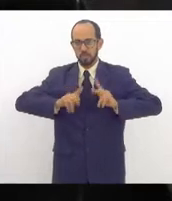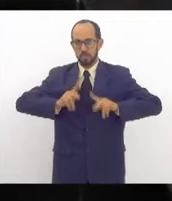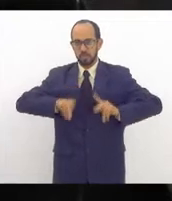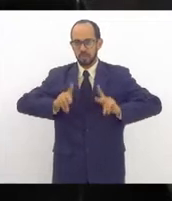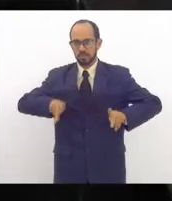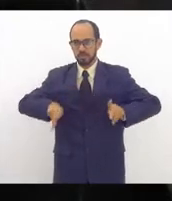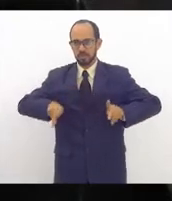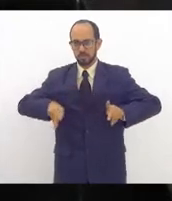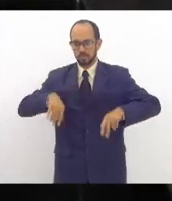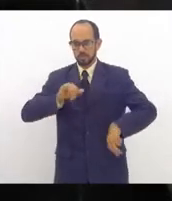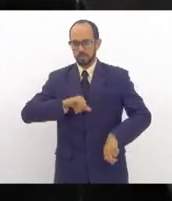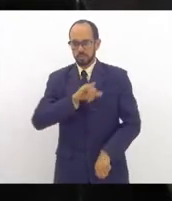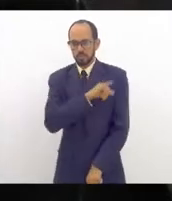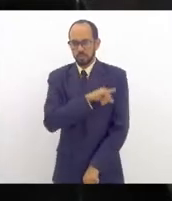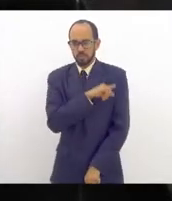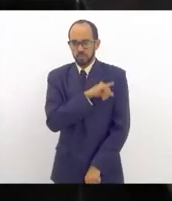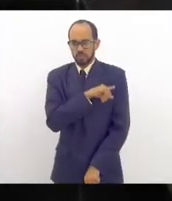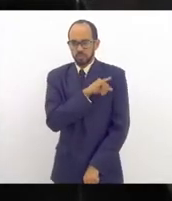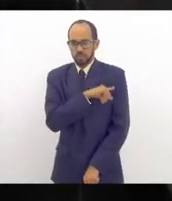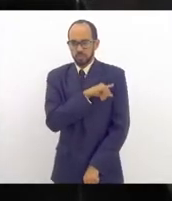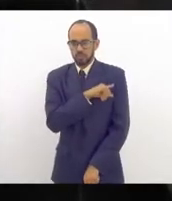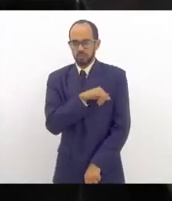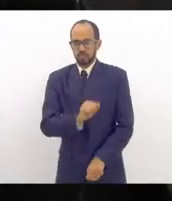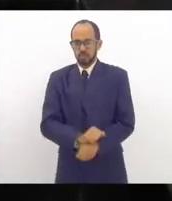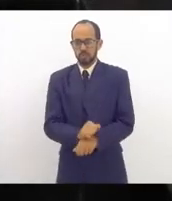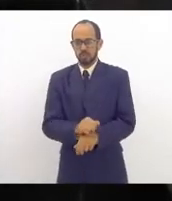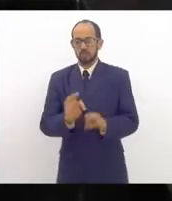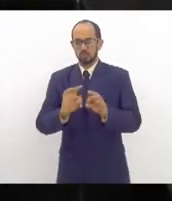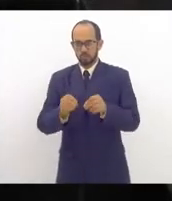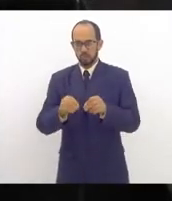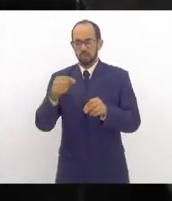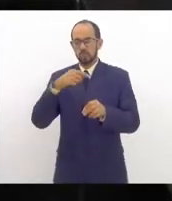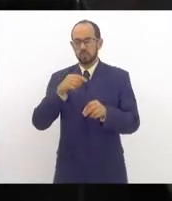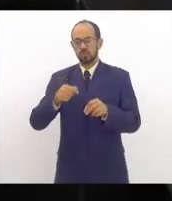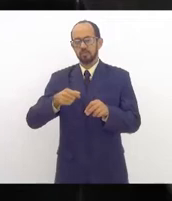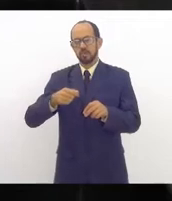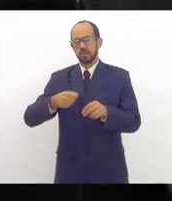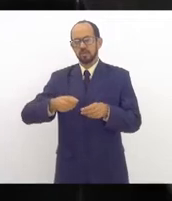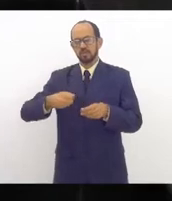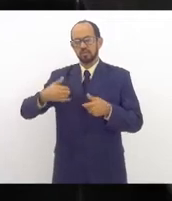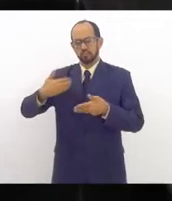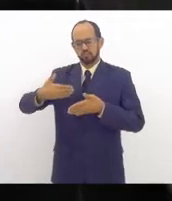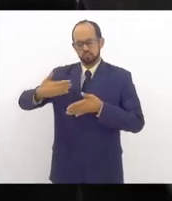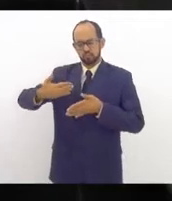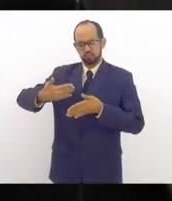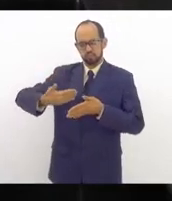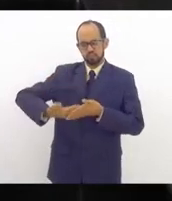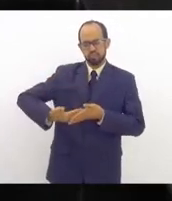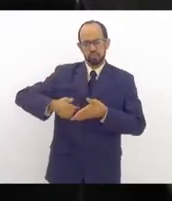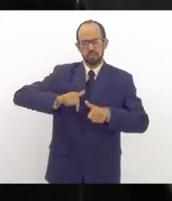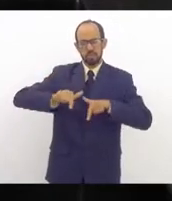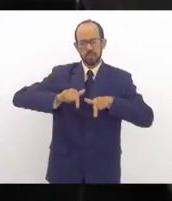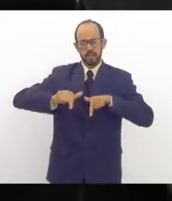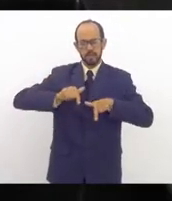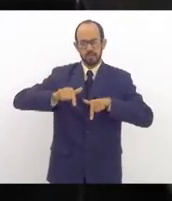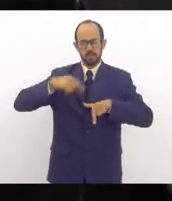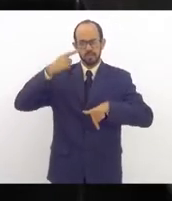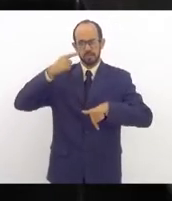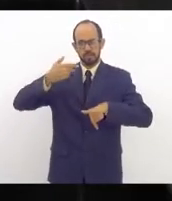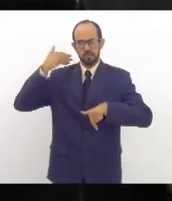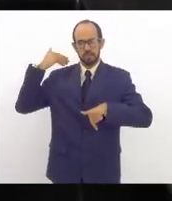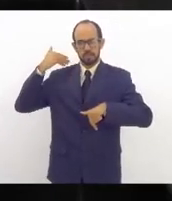Janeiro tudo aquilo que foi trabalhado hoje ao longo na verdade foi trabalhado ao longo de toda semana passada e hoje